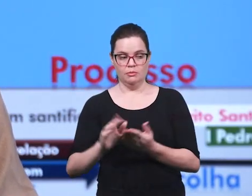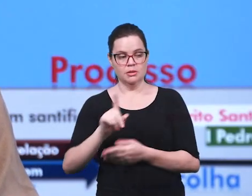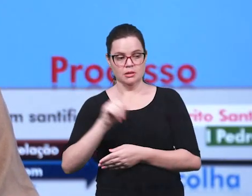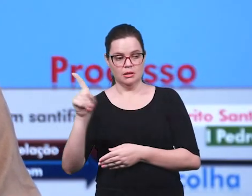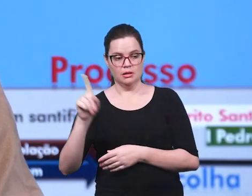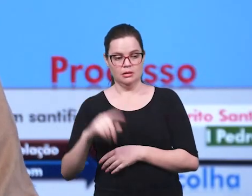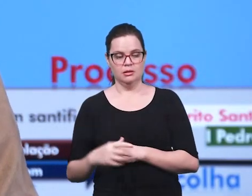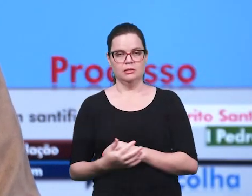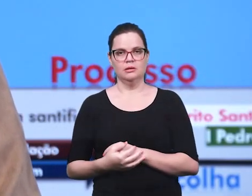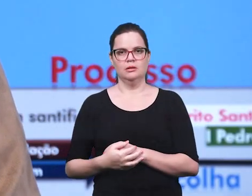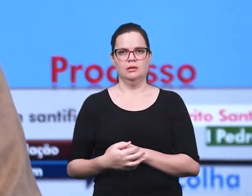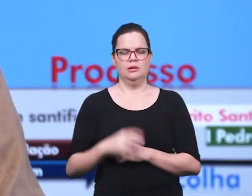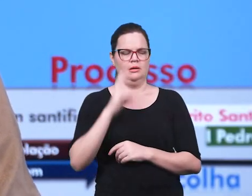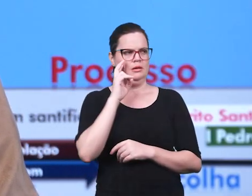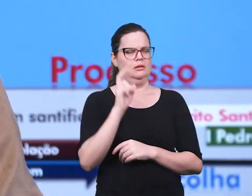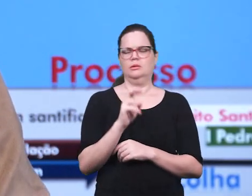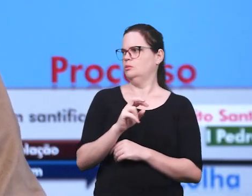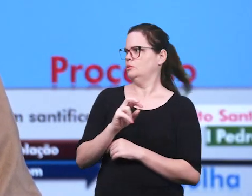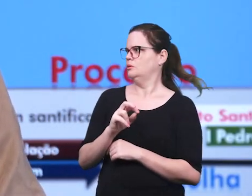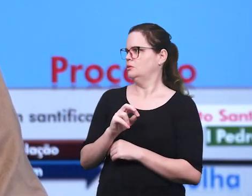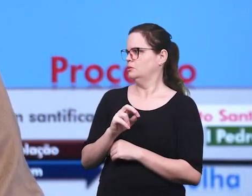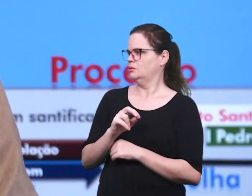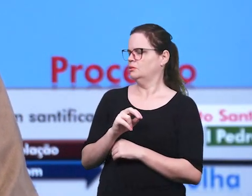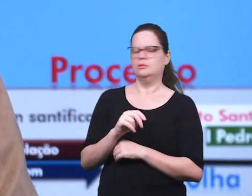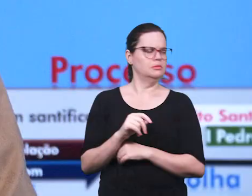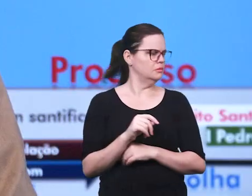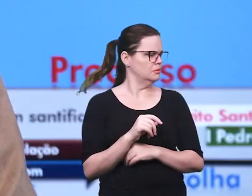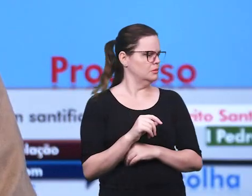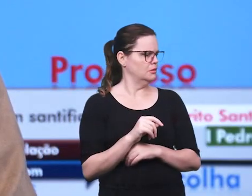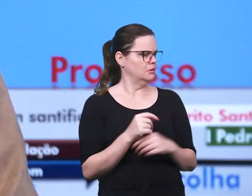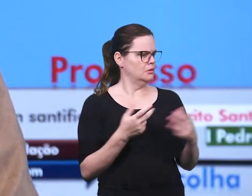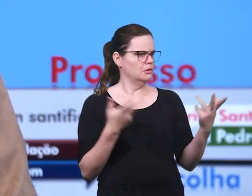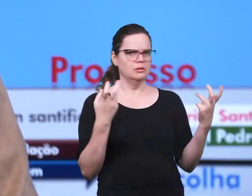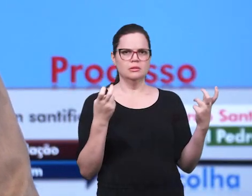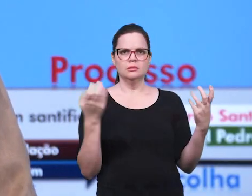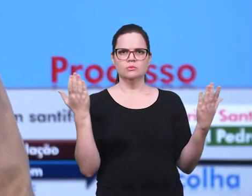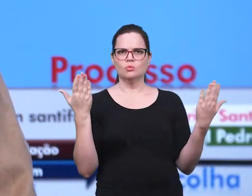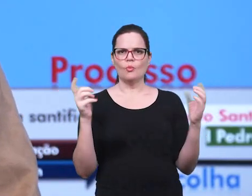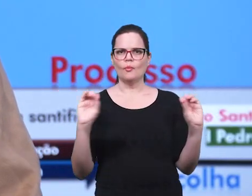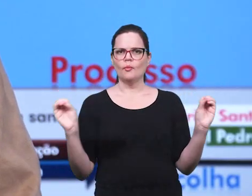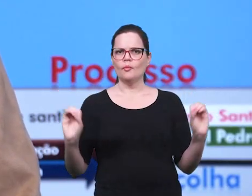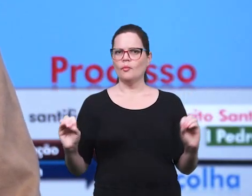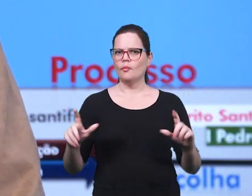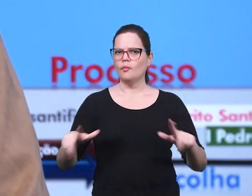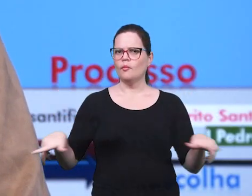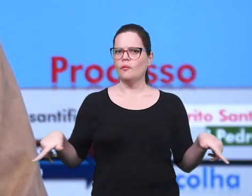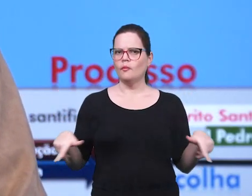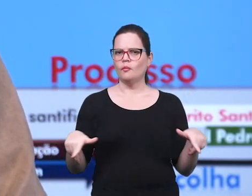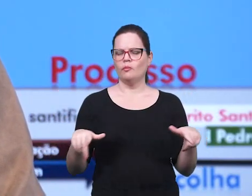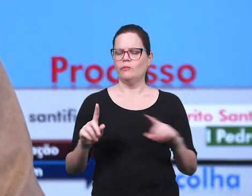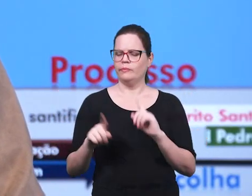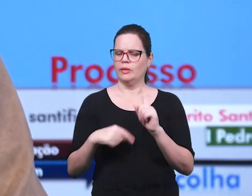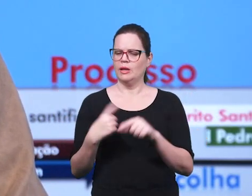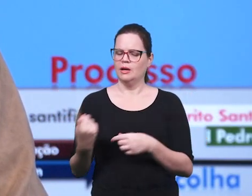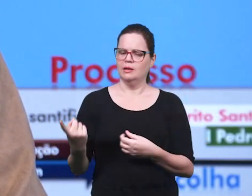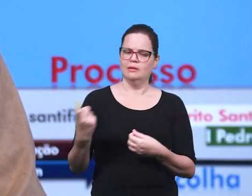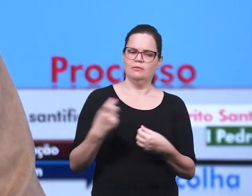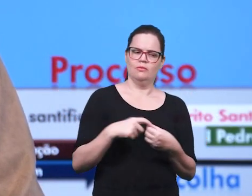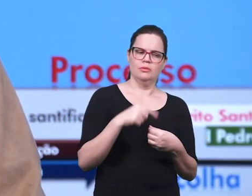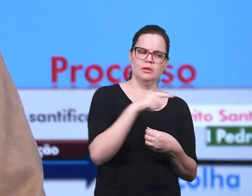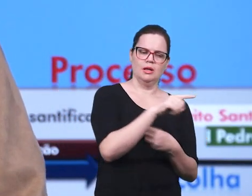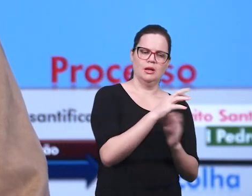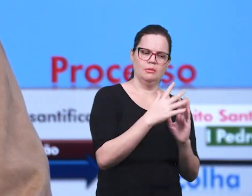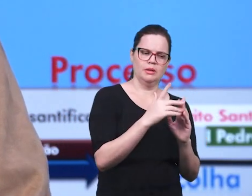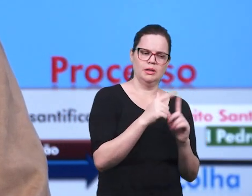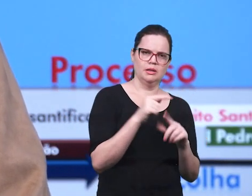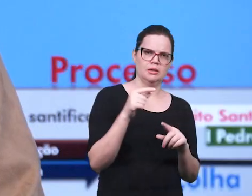E olhei para os lados, procurei, não vi ninguém. Quando eu fui voltar novamente para dentro da